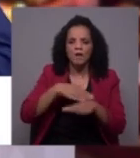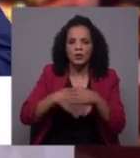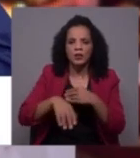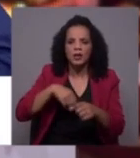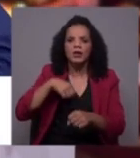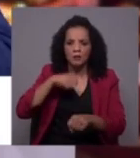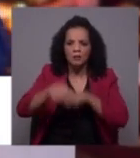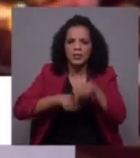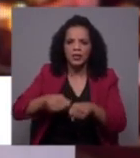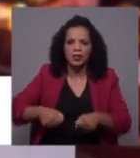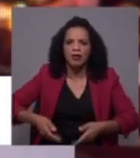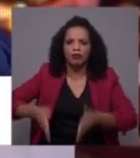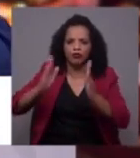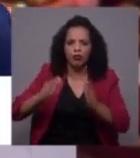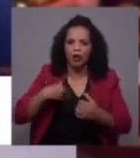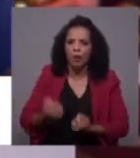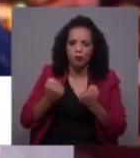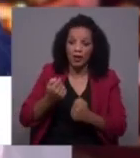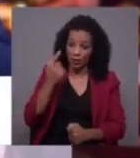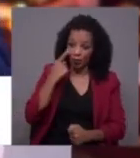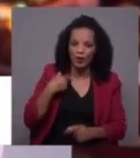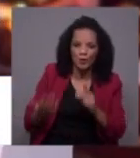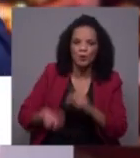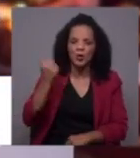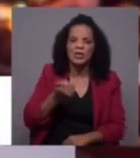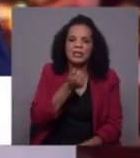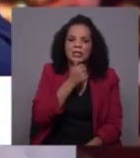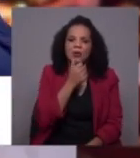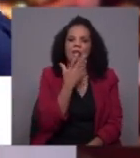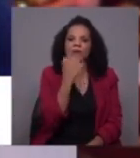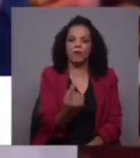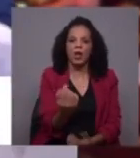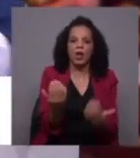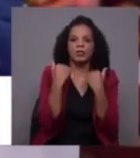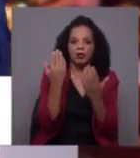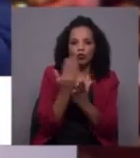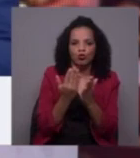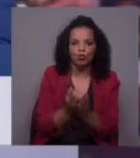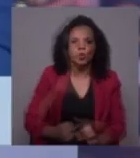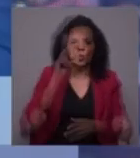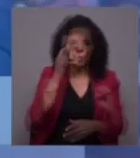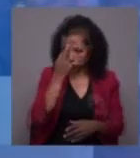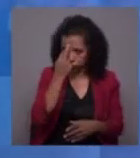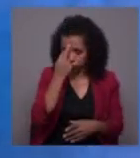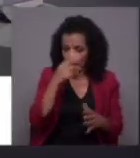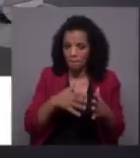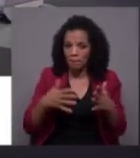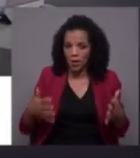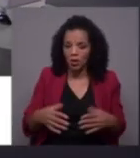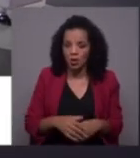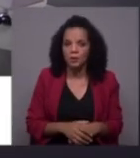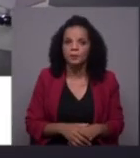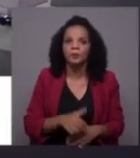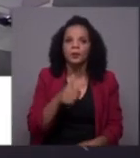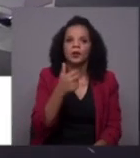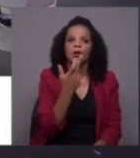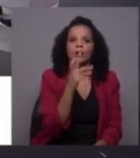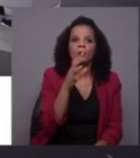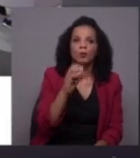Viram? Fui capaz. Foi uma decisão individual, sem dados, Beatriz, sem estudos, do passado Gomes ou do futuro. Horta